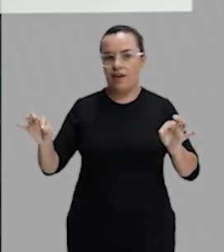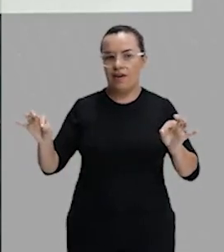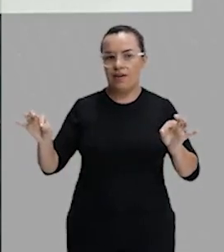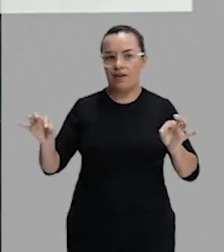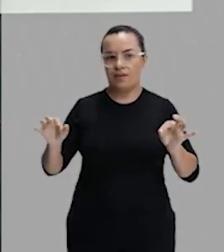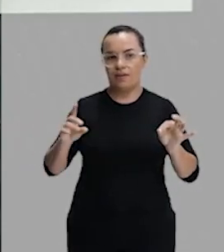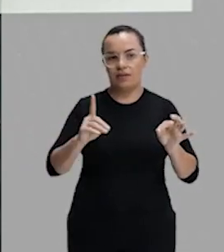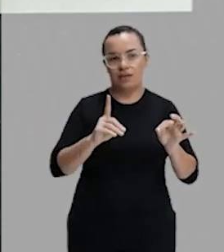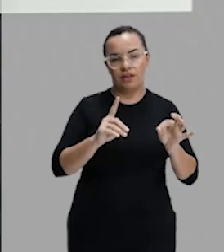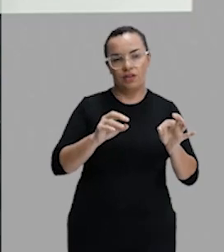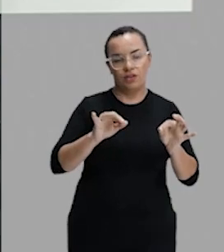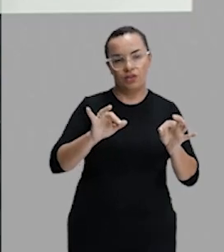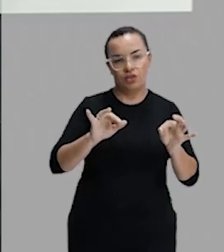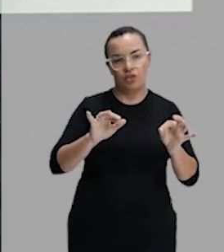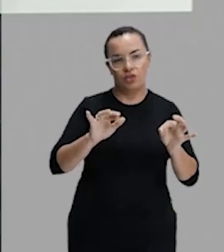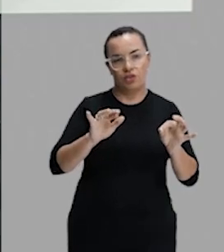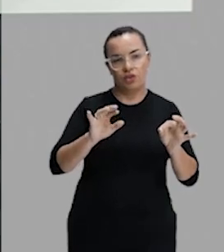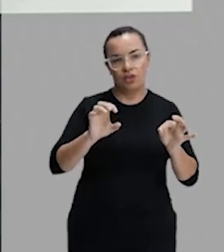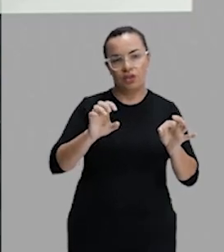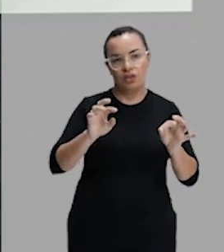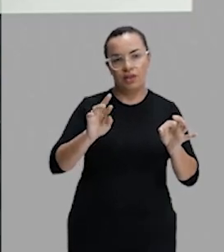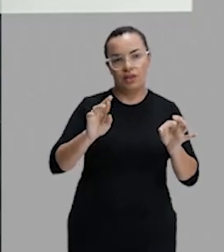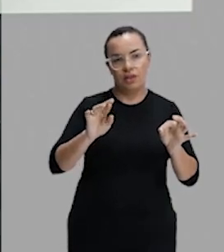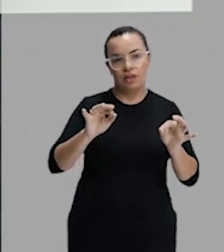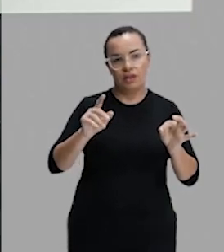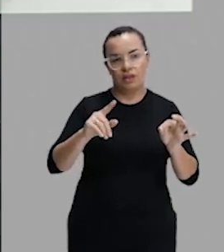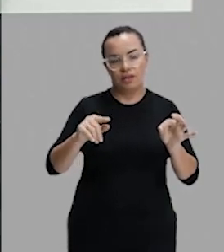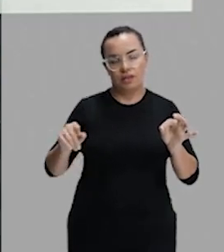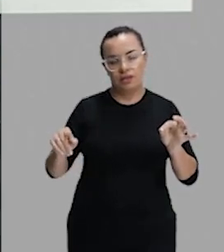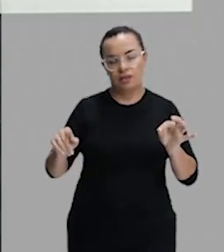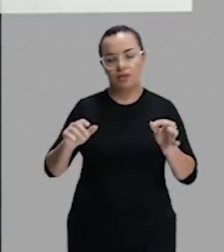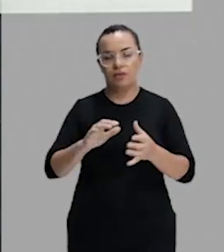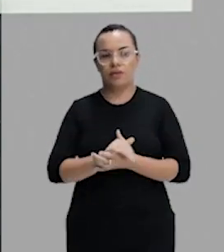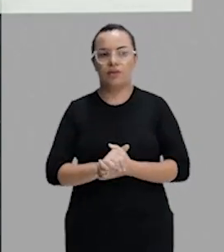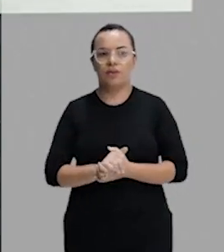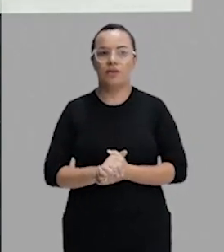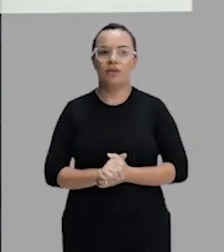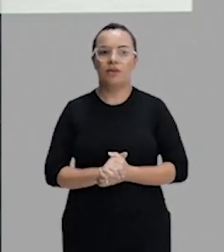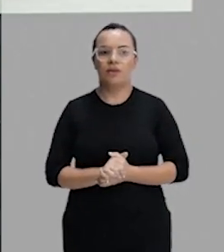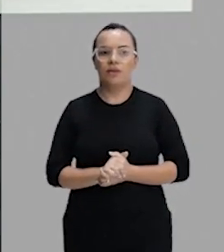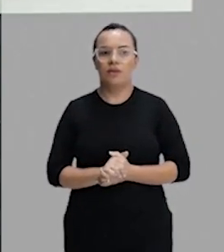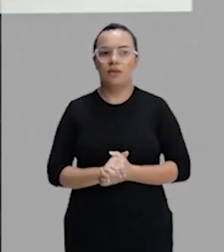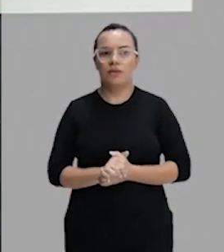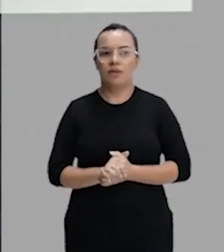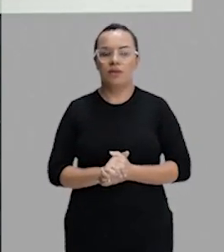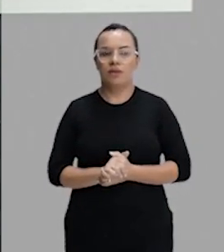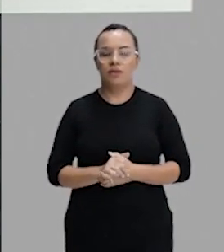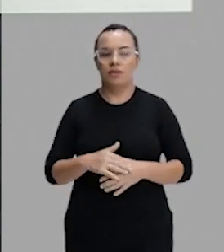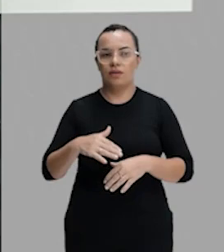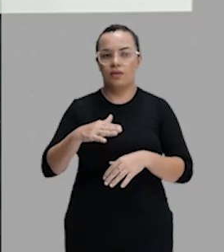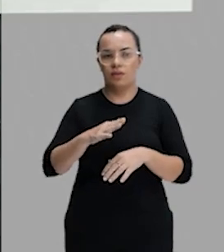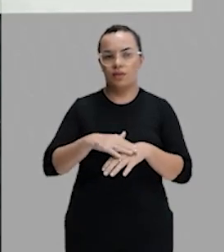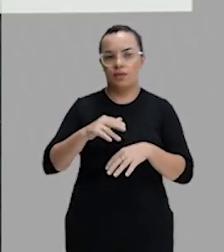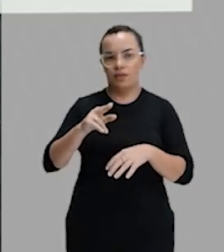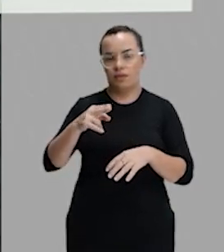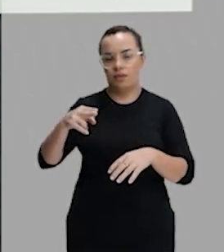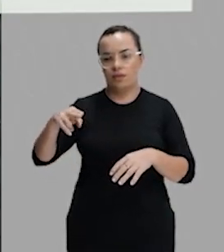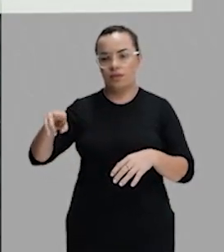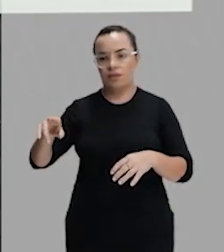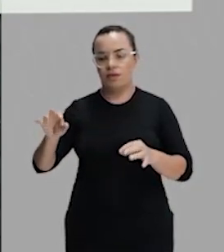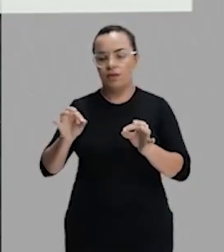Beleza? Que nós chamamos de parâmetro P. Distância